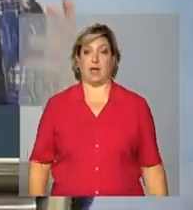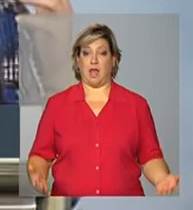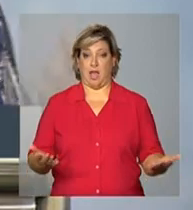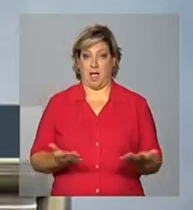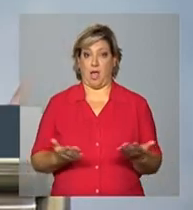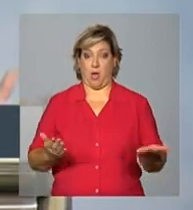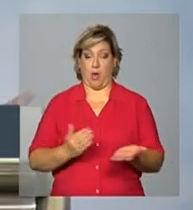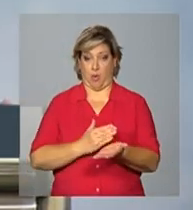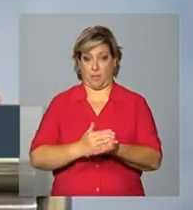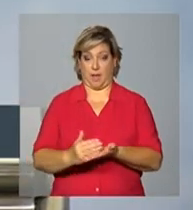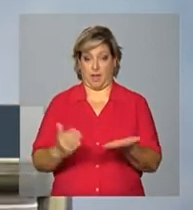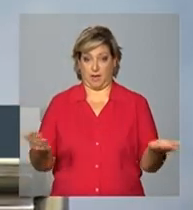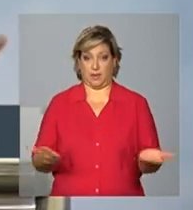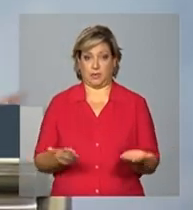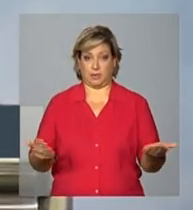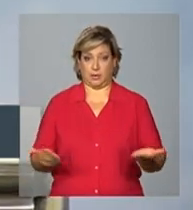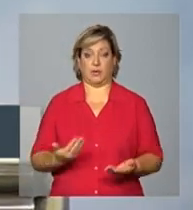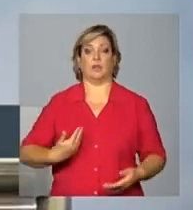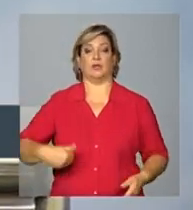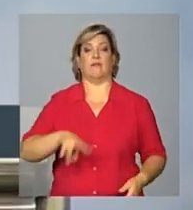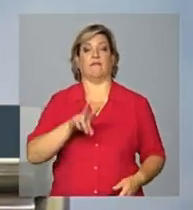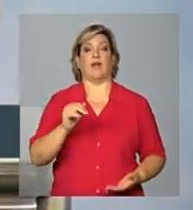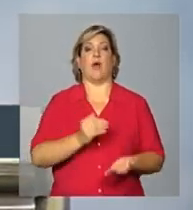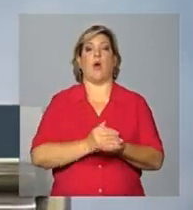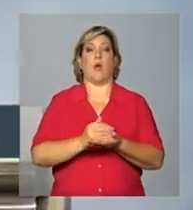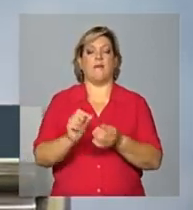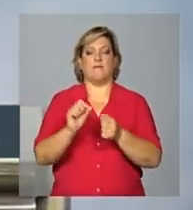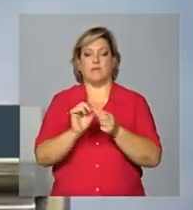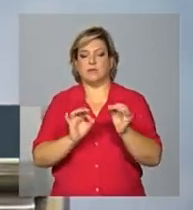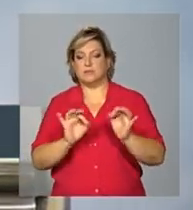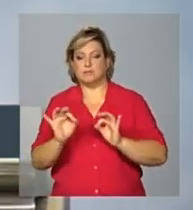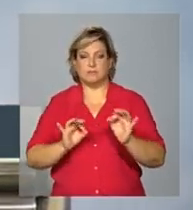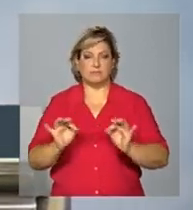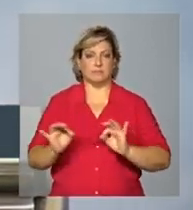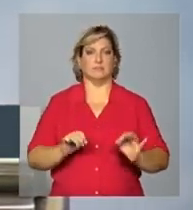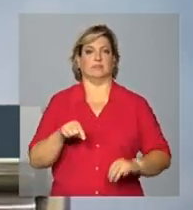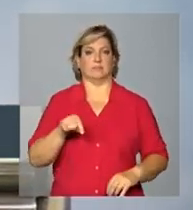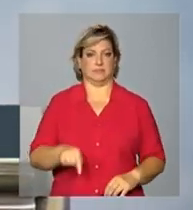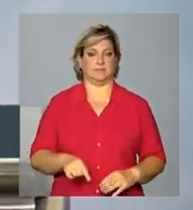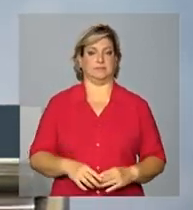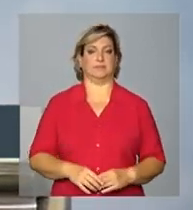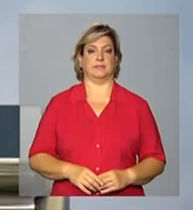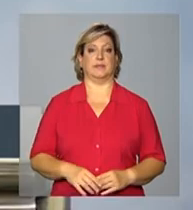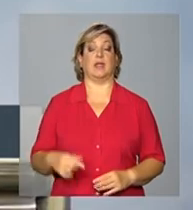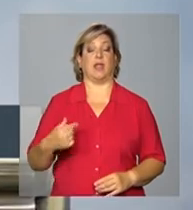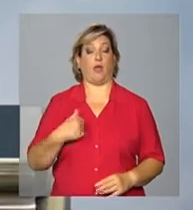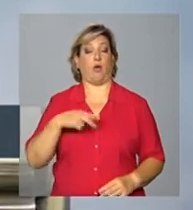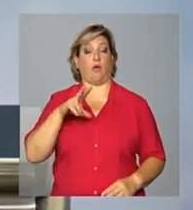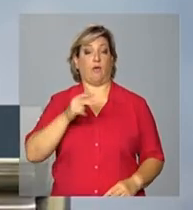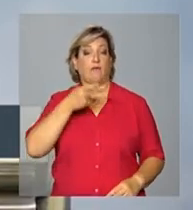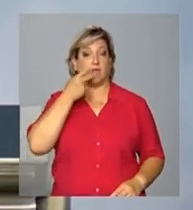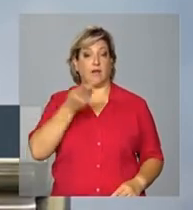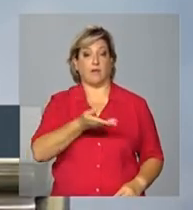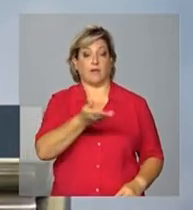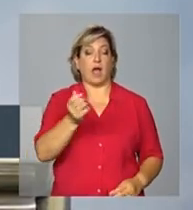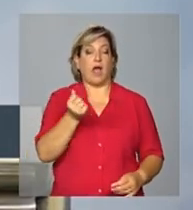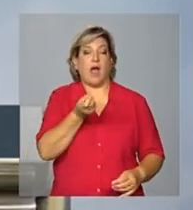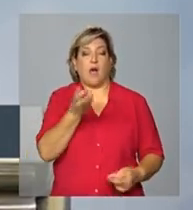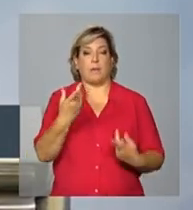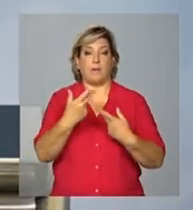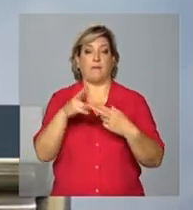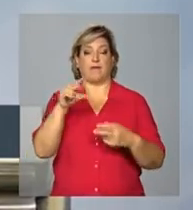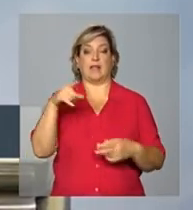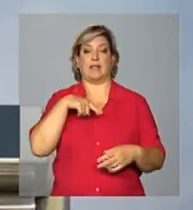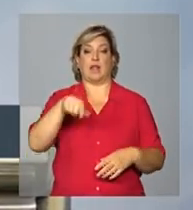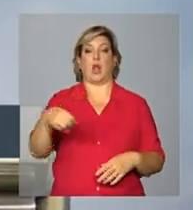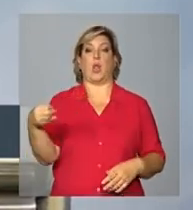agora, a partir de agora, nós vamos começar a formular e a formatar ele. E eu vou dizer para vocês algumas coisas que vai ter